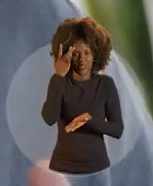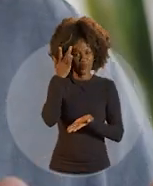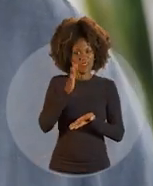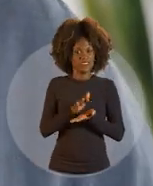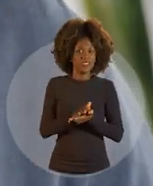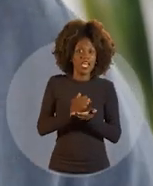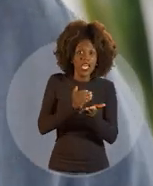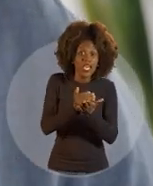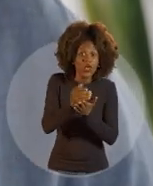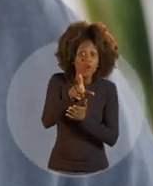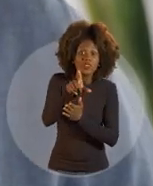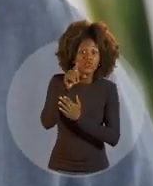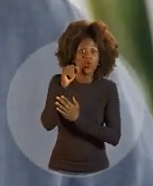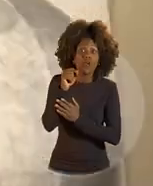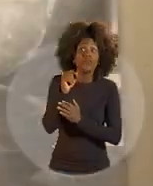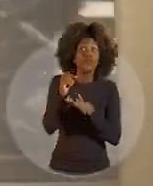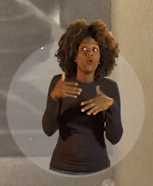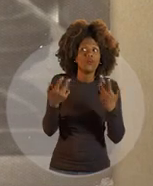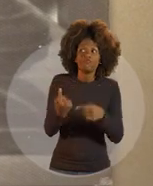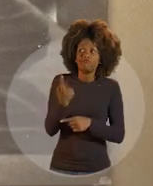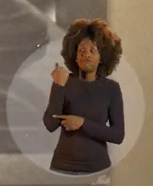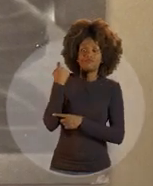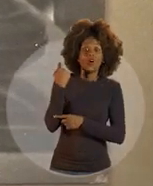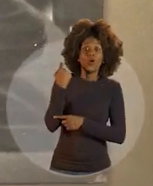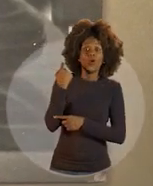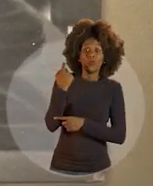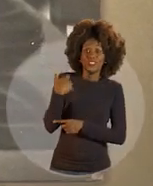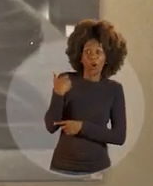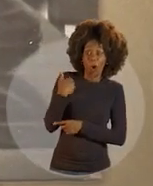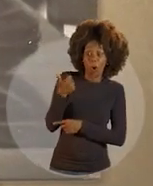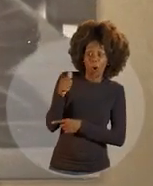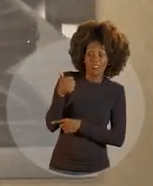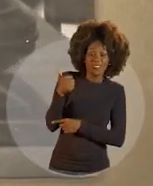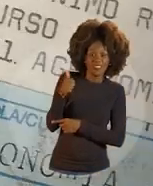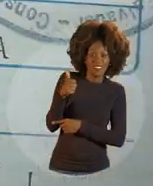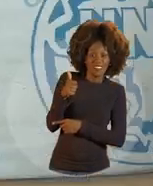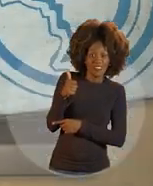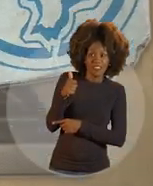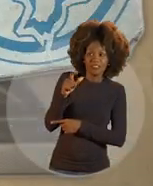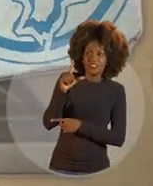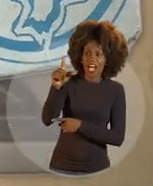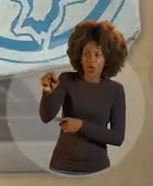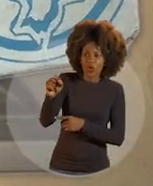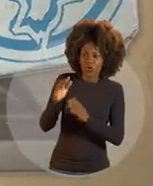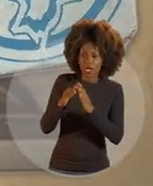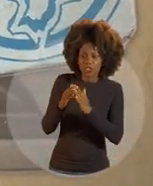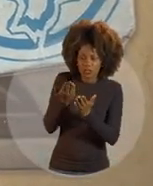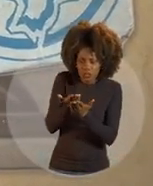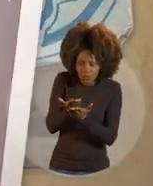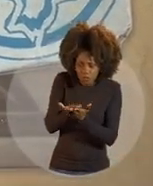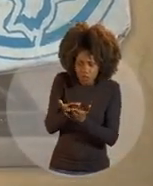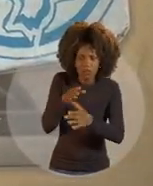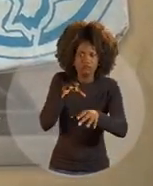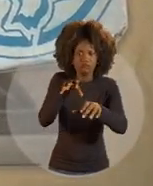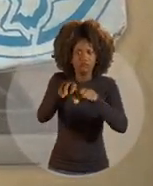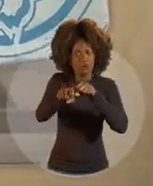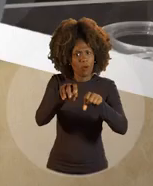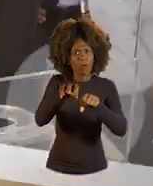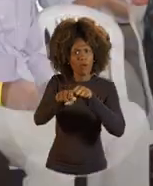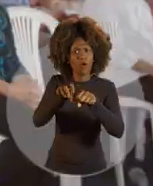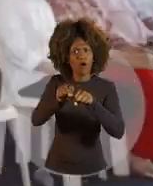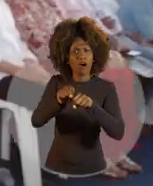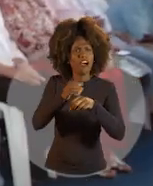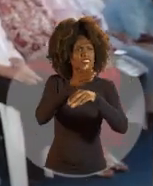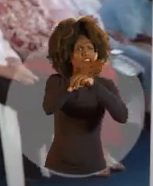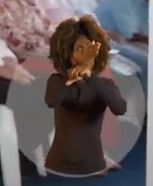Na verdade, ele começou a ser escolhido quando decidiu sair de casa aos 11 anos para estudar, quando se formou